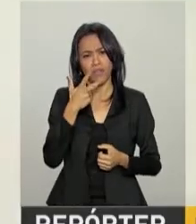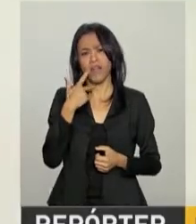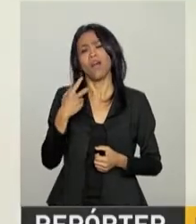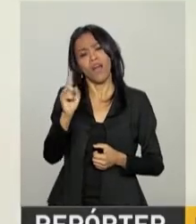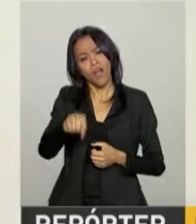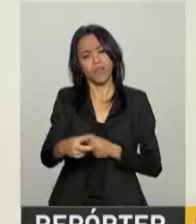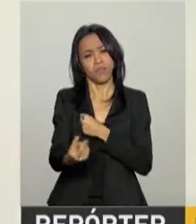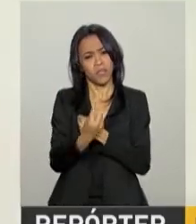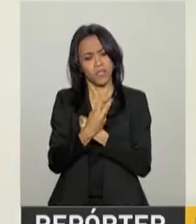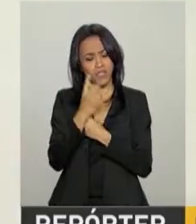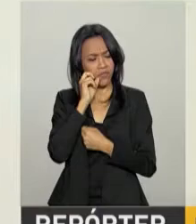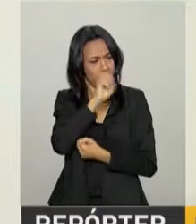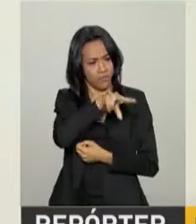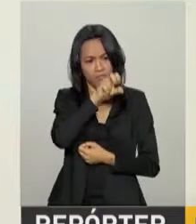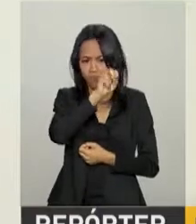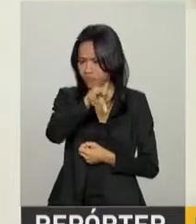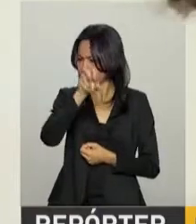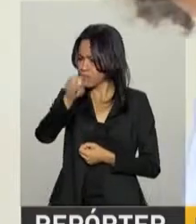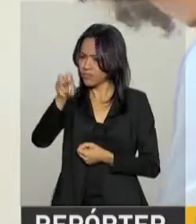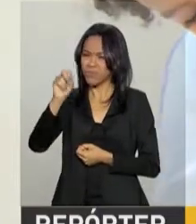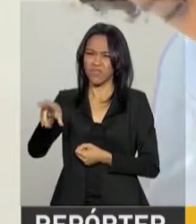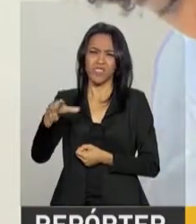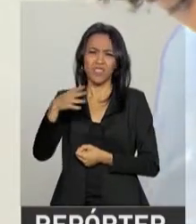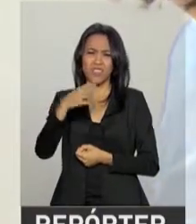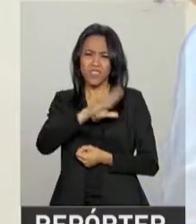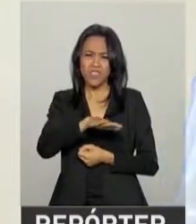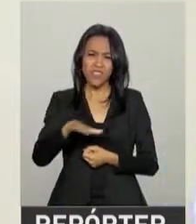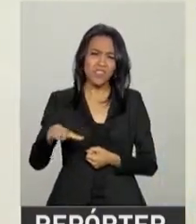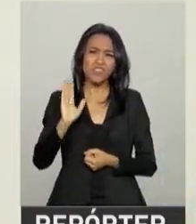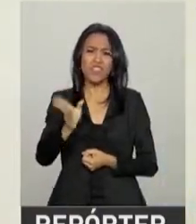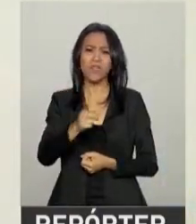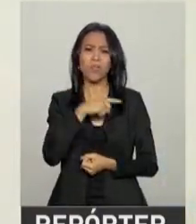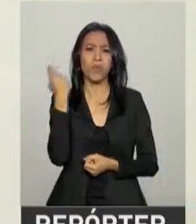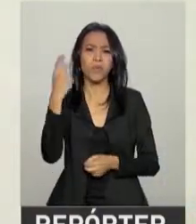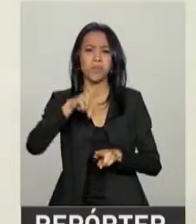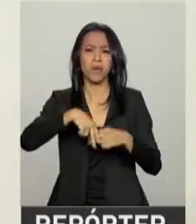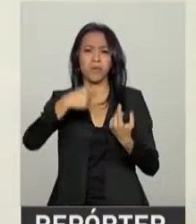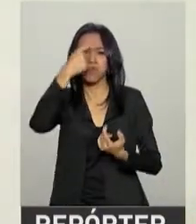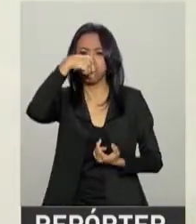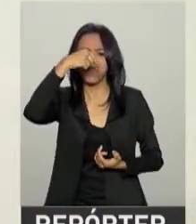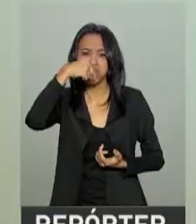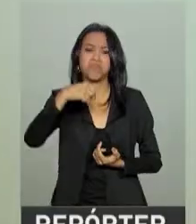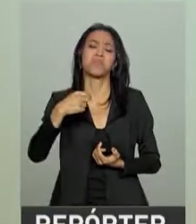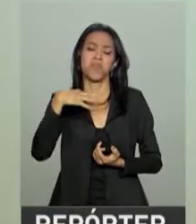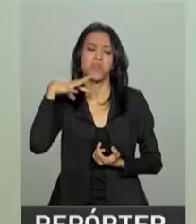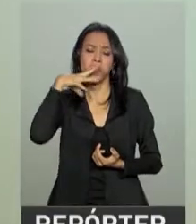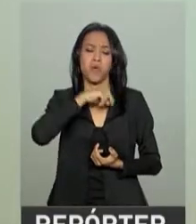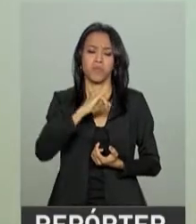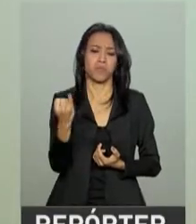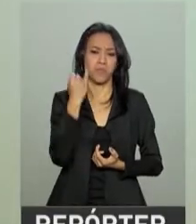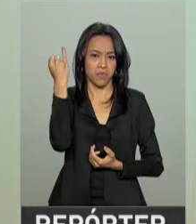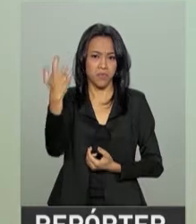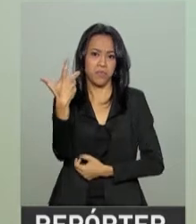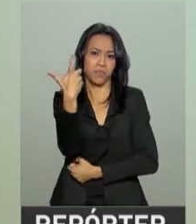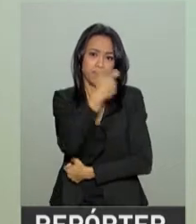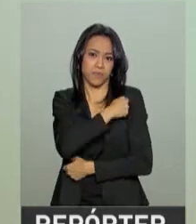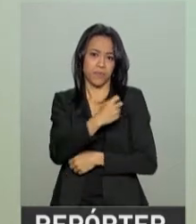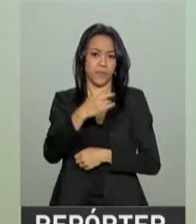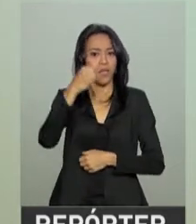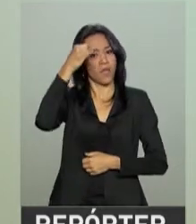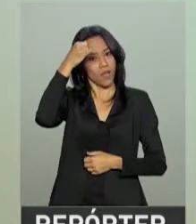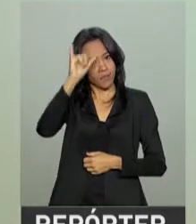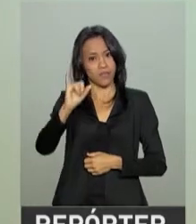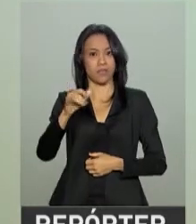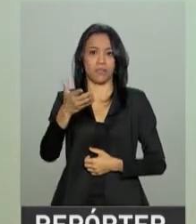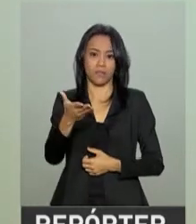casos que acontece de crianças até ter morrido com isso né então acho essencial à prevenção a prevenção também é muito importante para